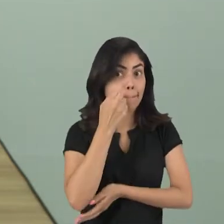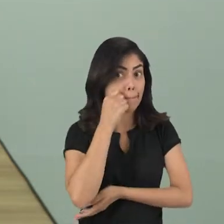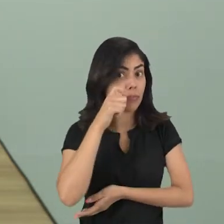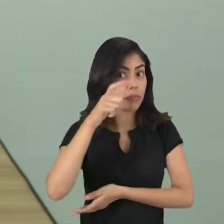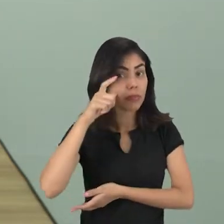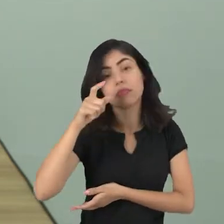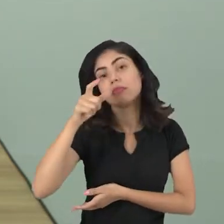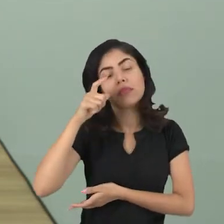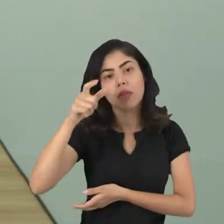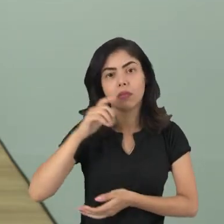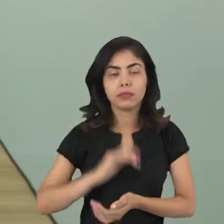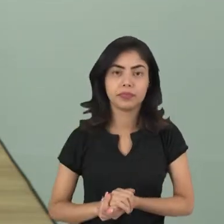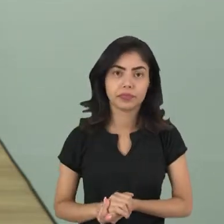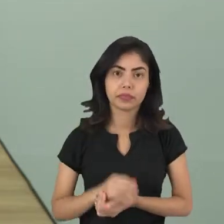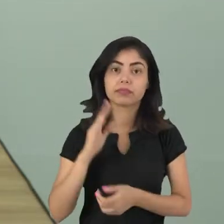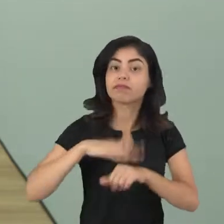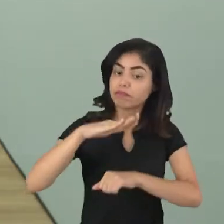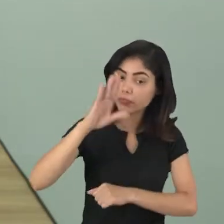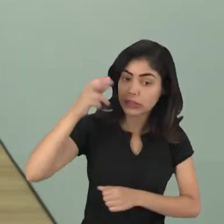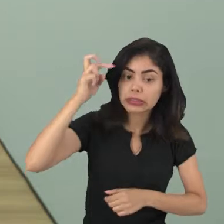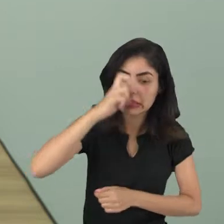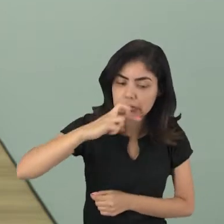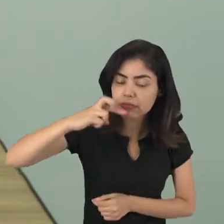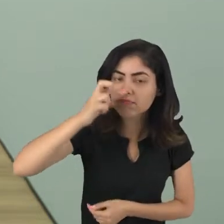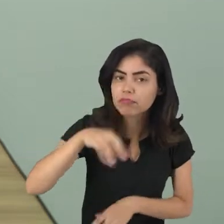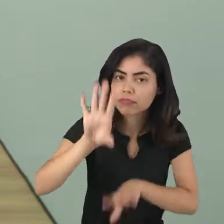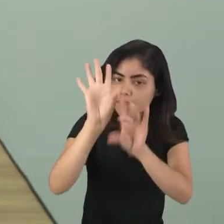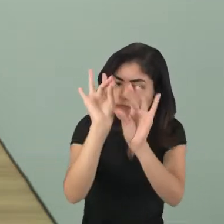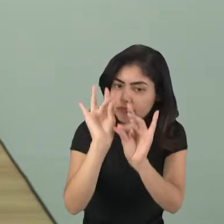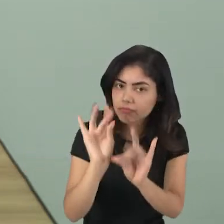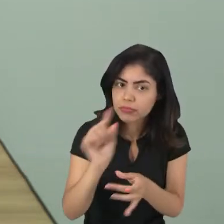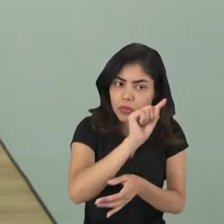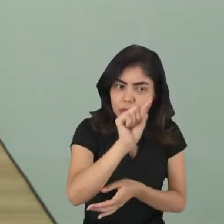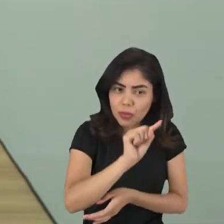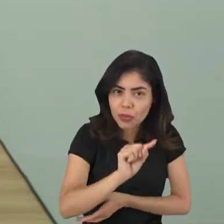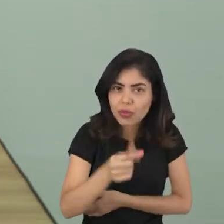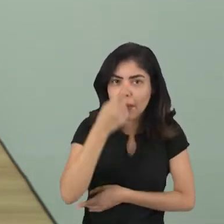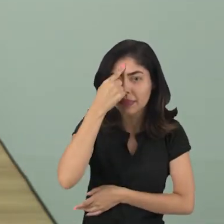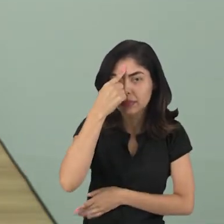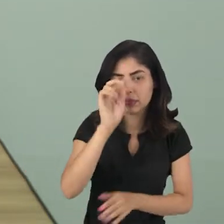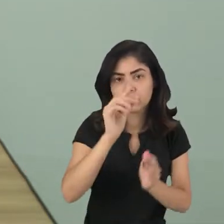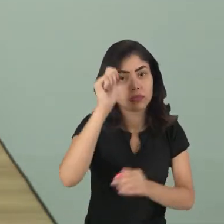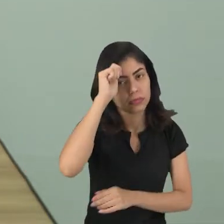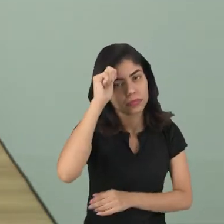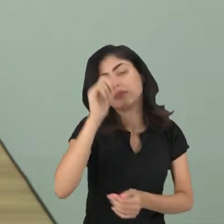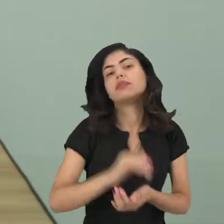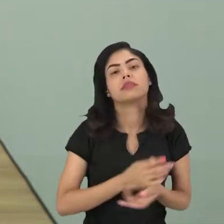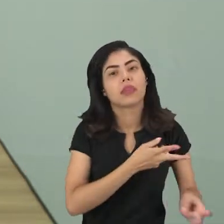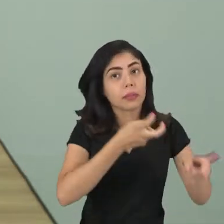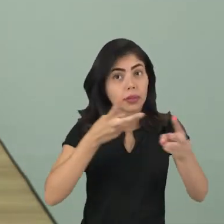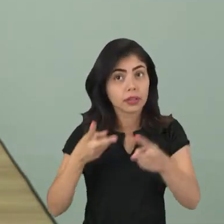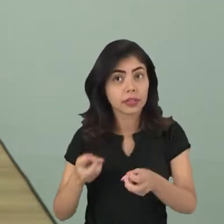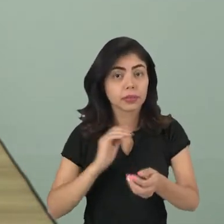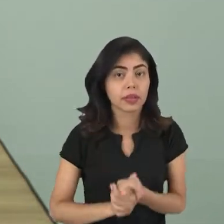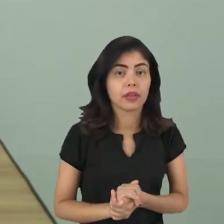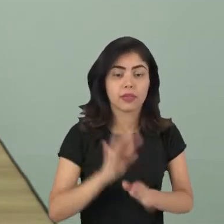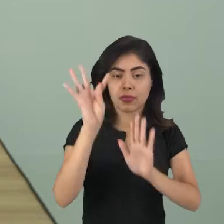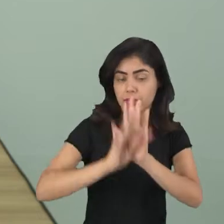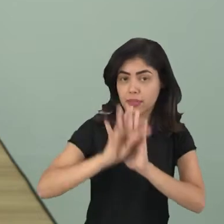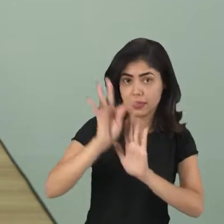atenção, mais critério, indo destacando os pensamentos do autor e perceber nesse